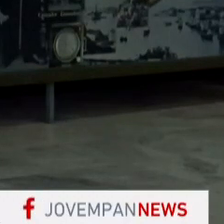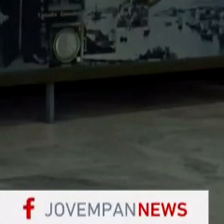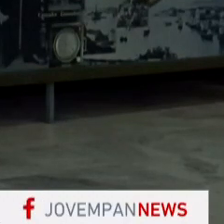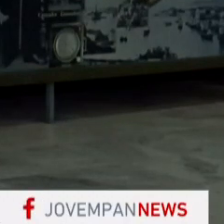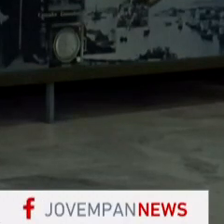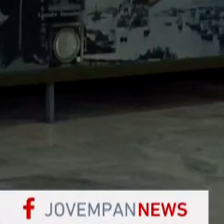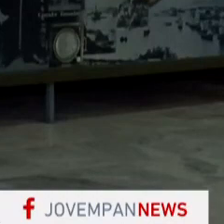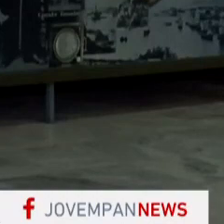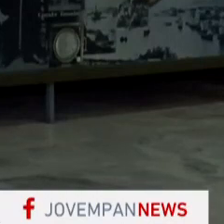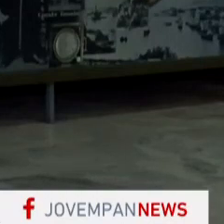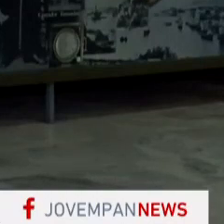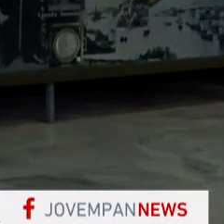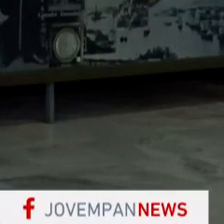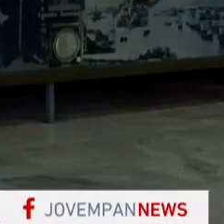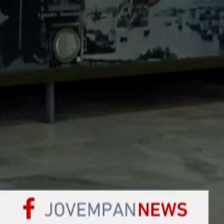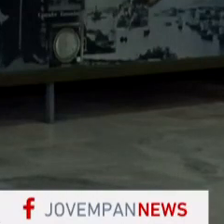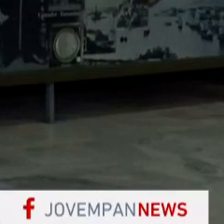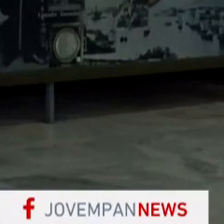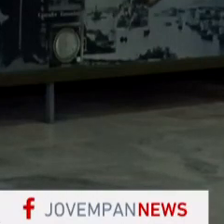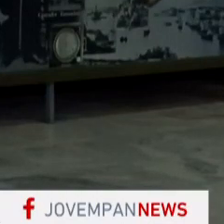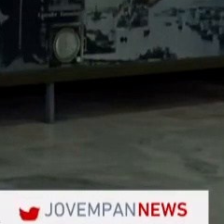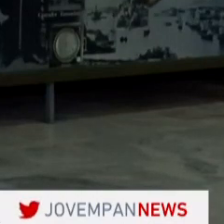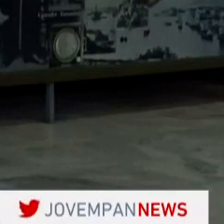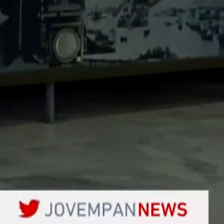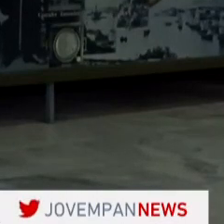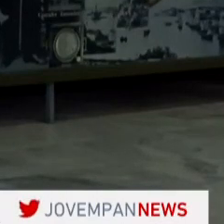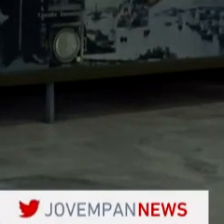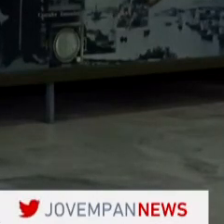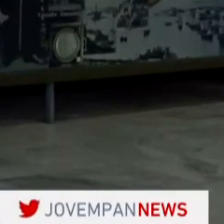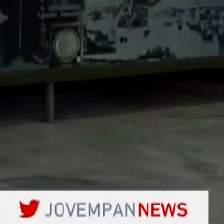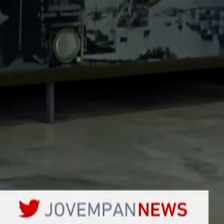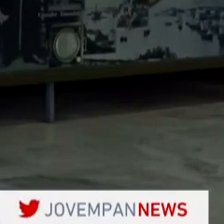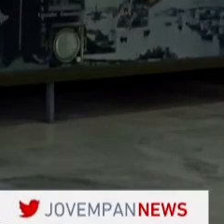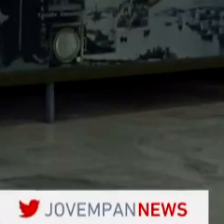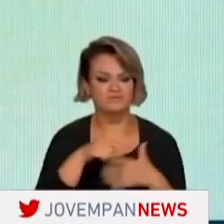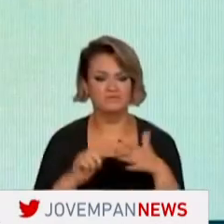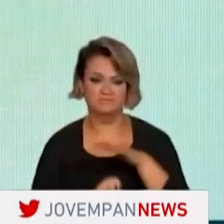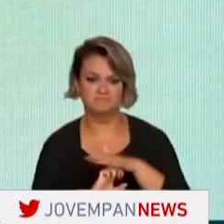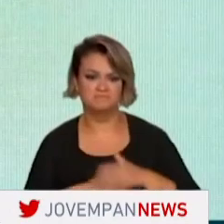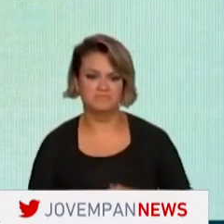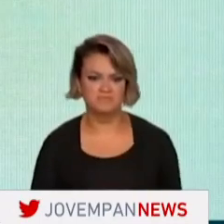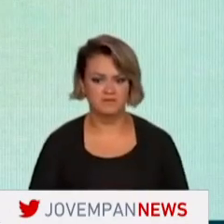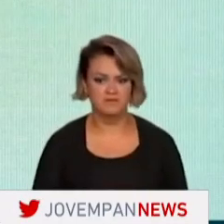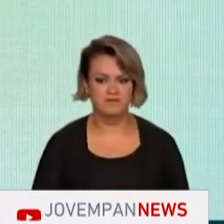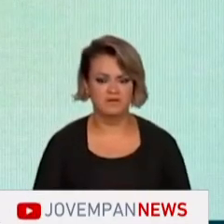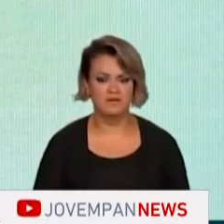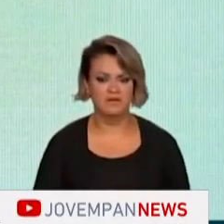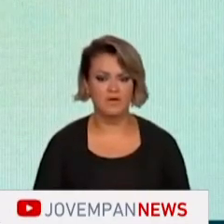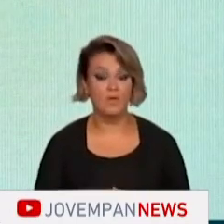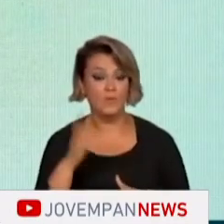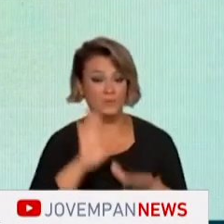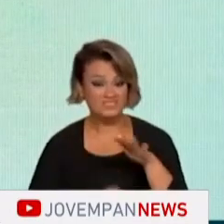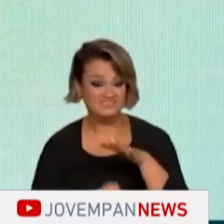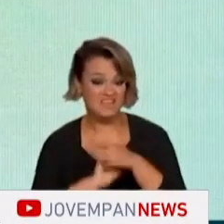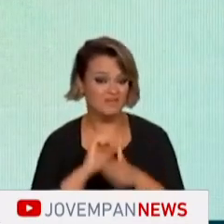preciso investimentos e, segundo o presidente Lula, que a polícia se aproxime da população. Muitas vezes o Estado só